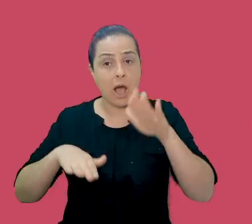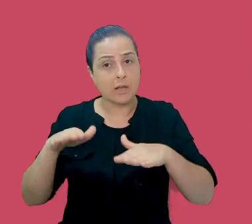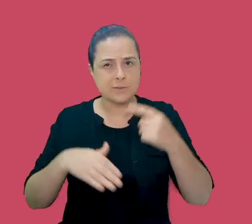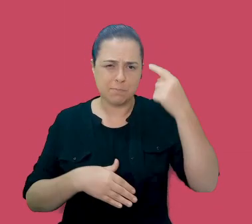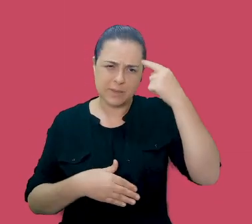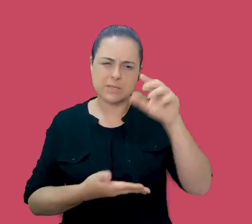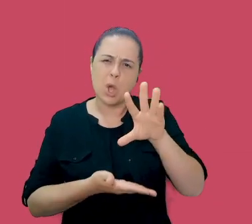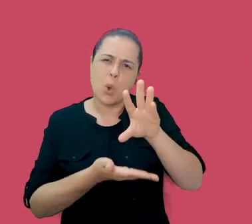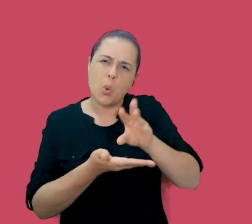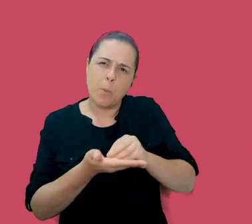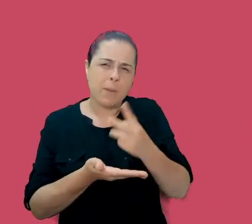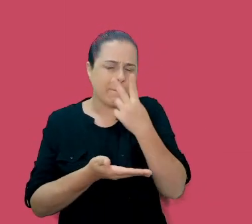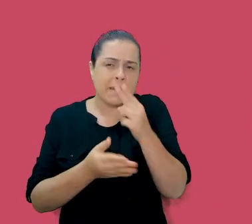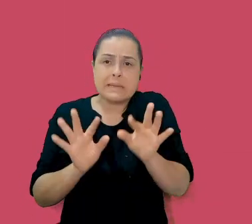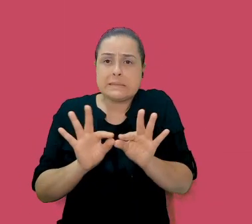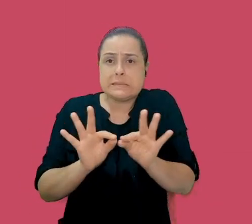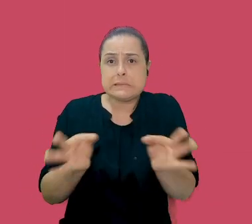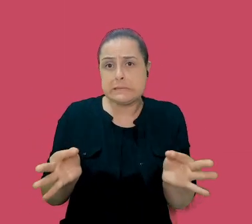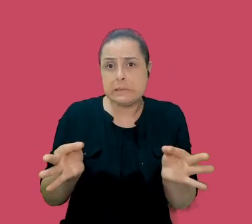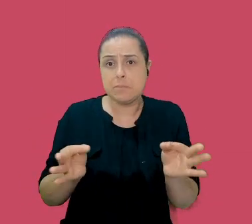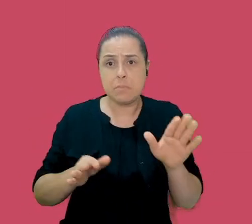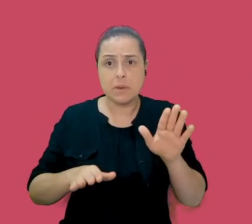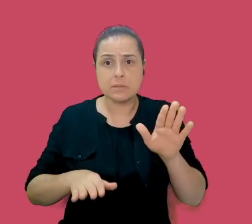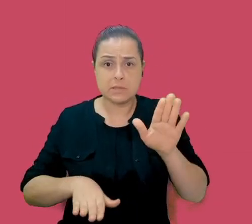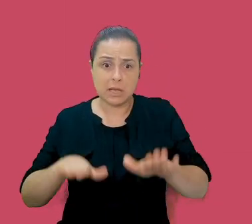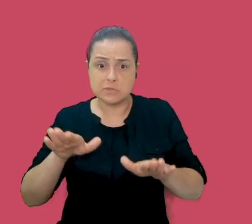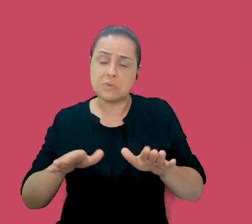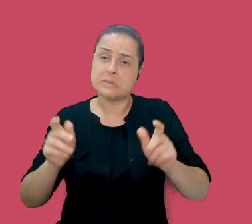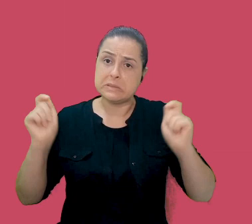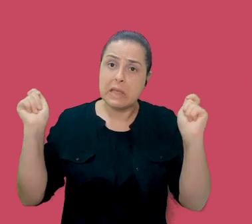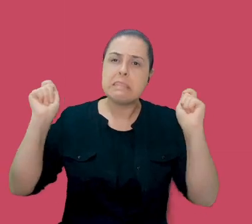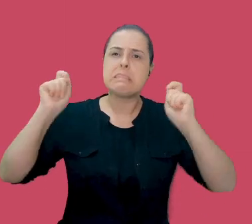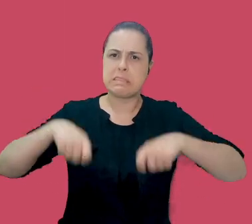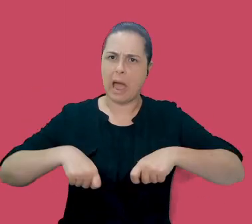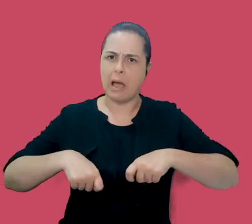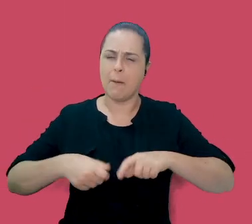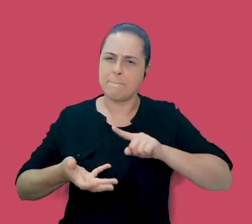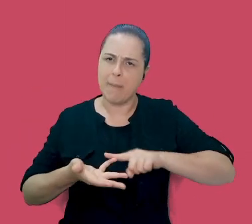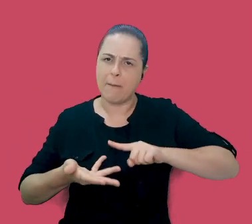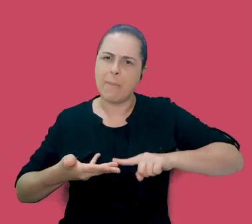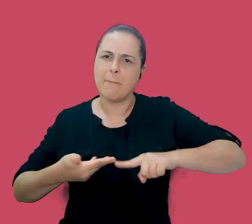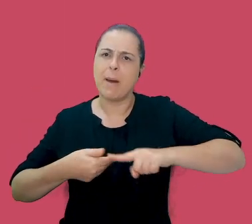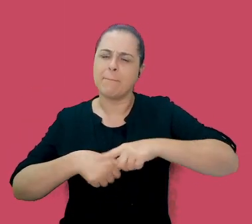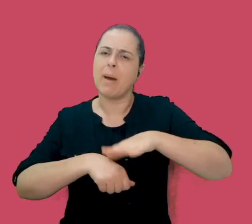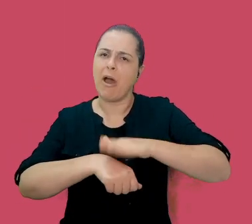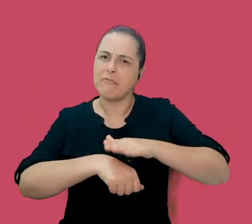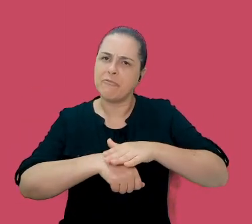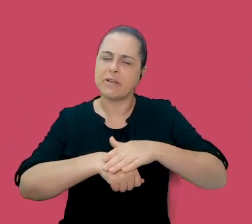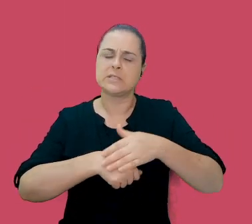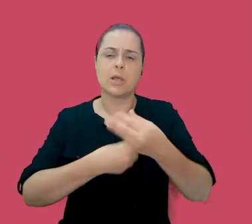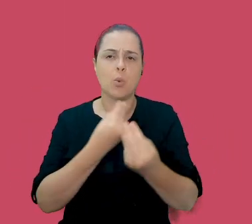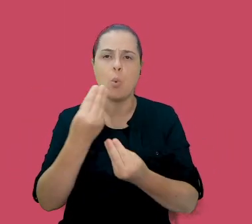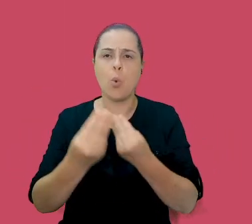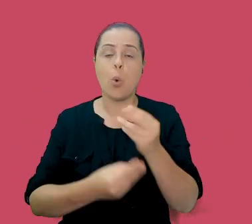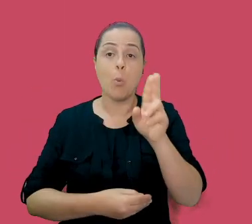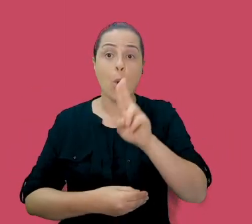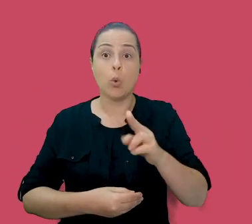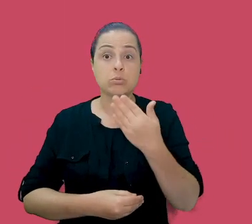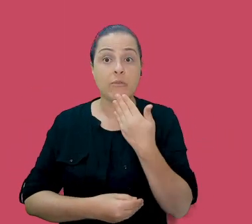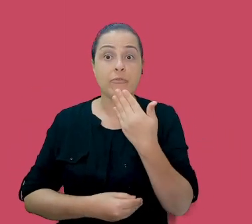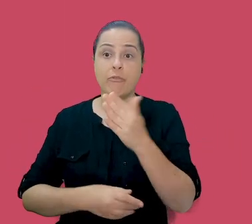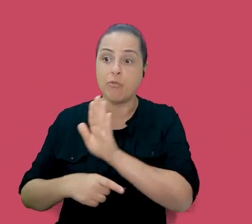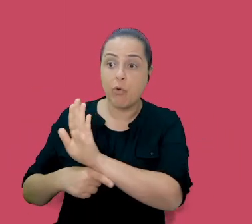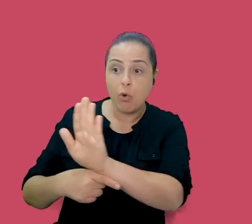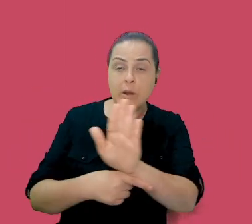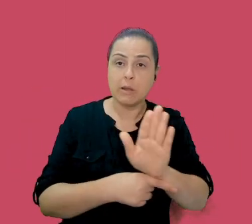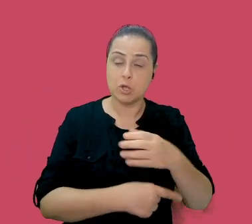simples, mediante potencial que dá para fazer com tudo isso, mas o quanto a gente usa a favor realmente do bem, porque